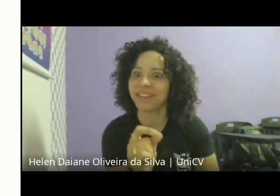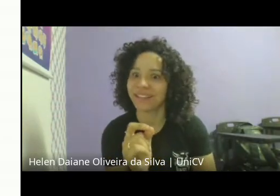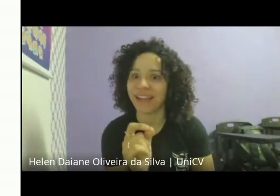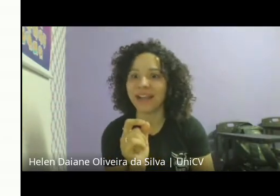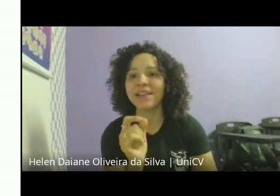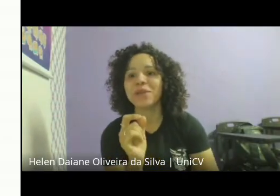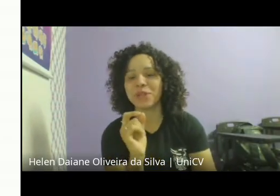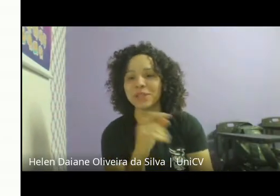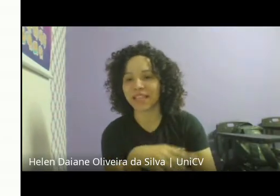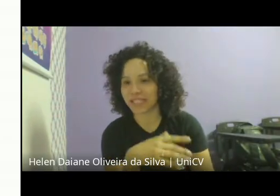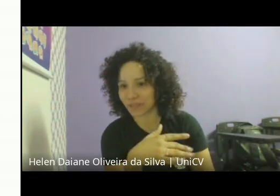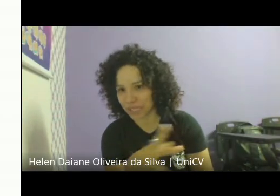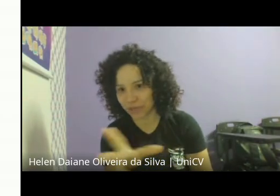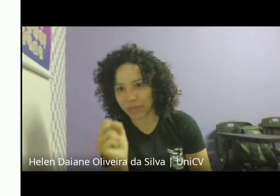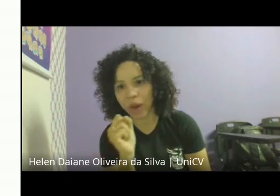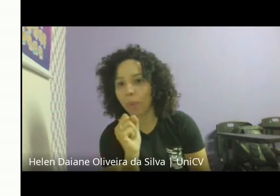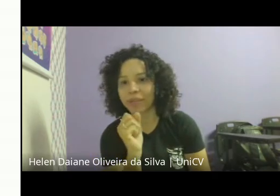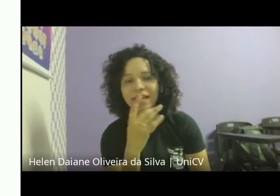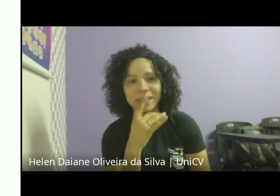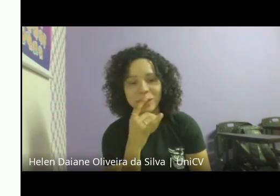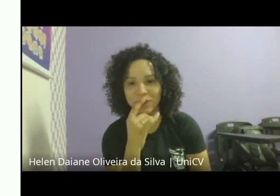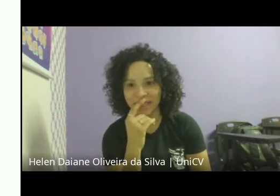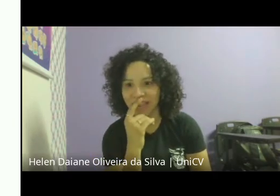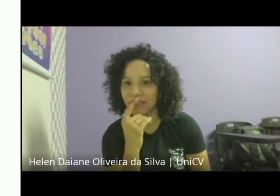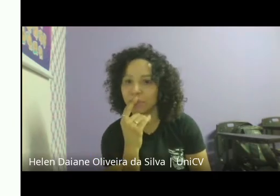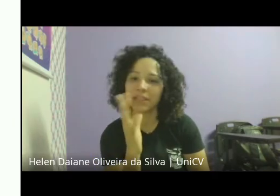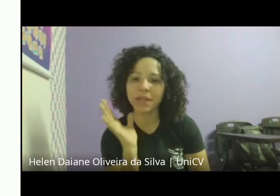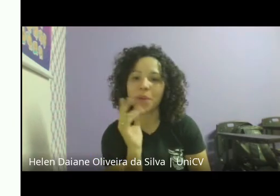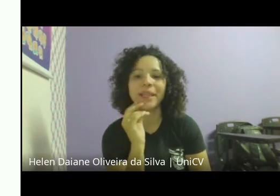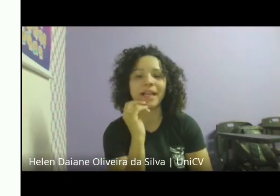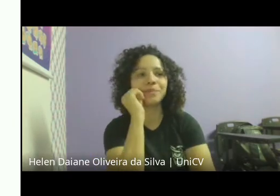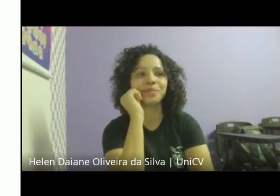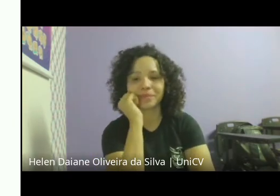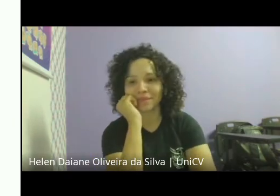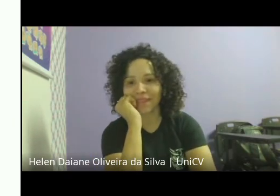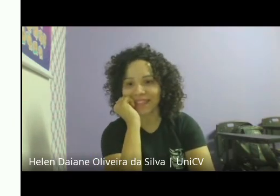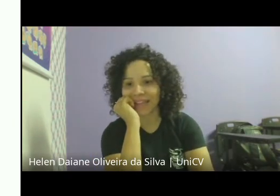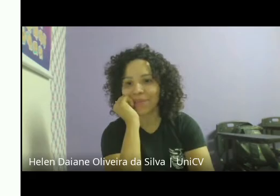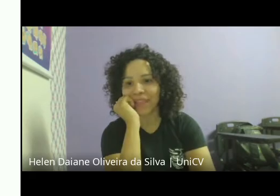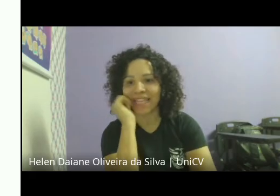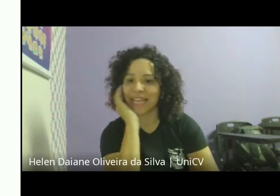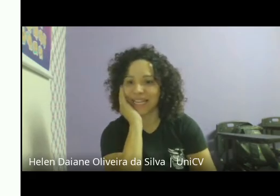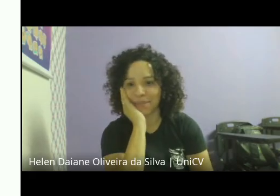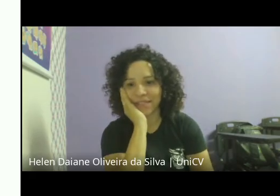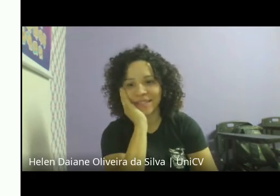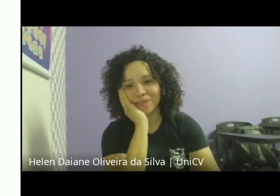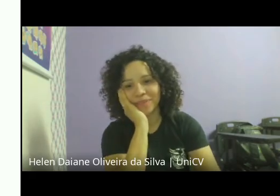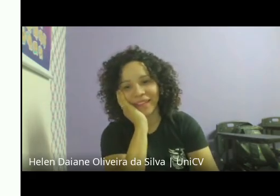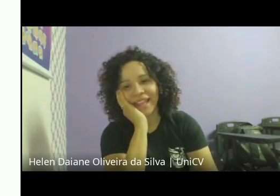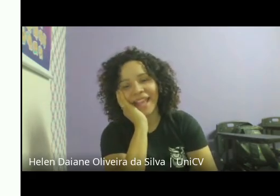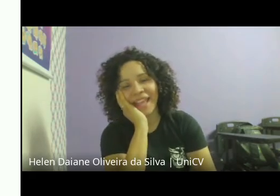gramatical, tá? Por isso que às vezes se vocês forem me acompanhar nas redes sociais, podem me acompanhar, tá? Em